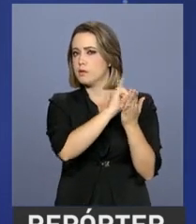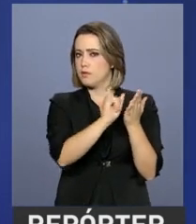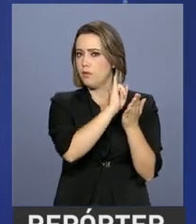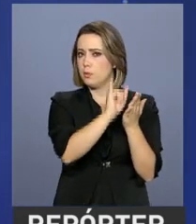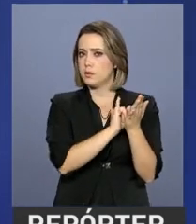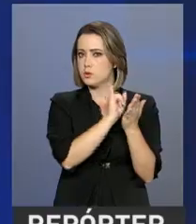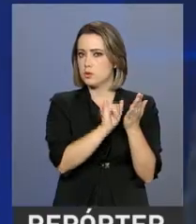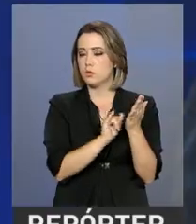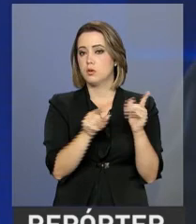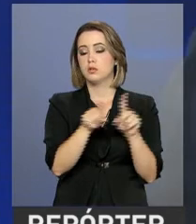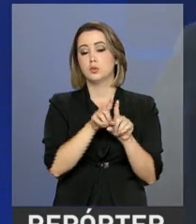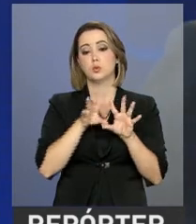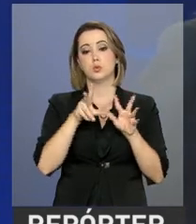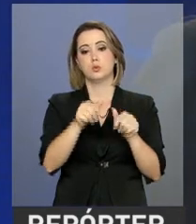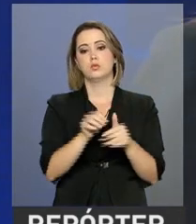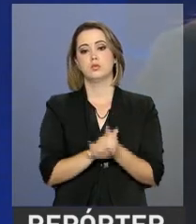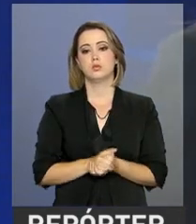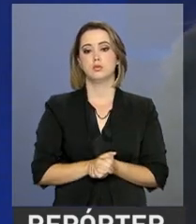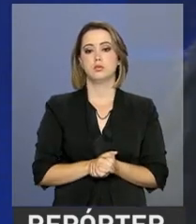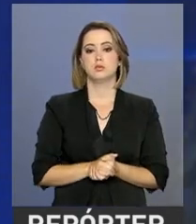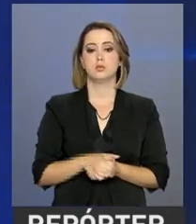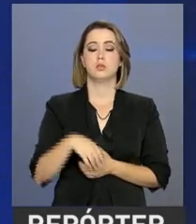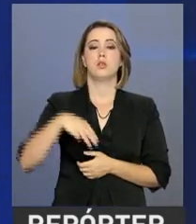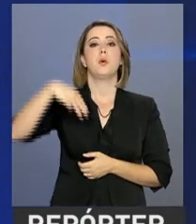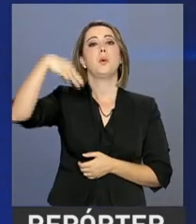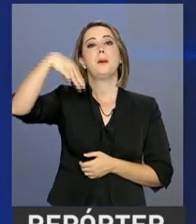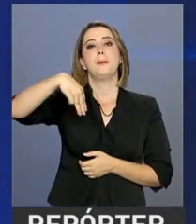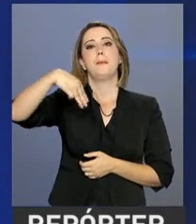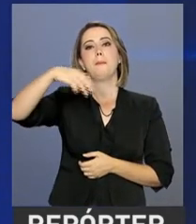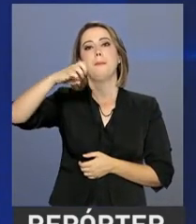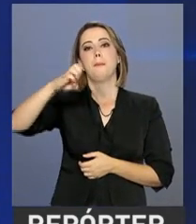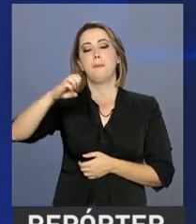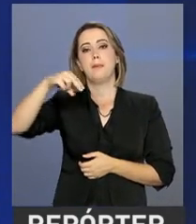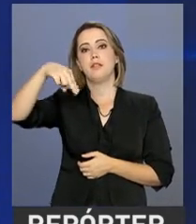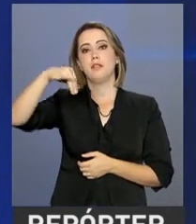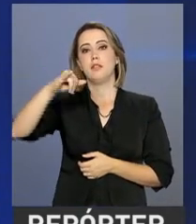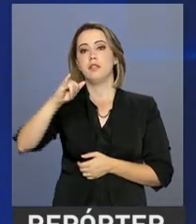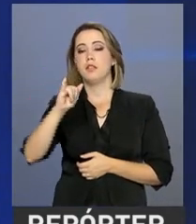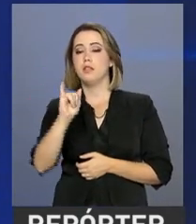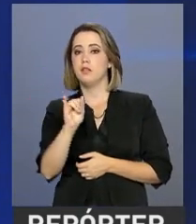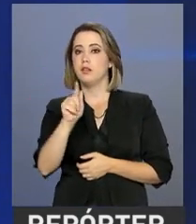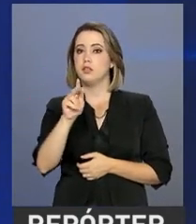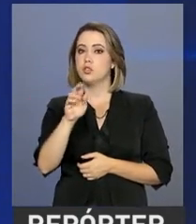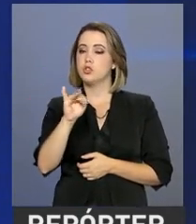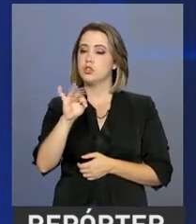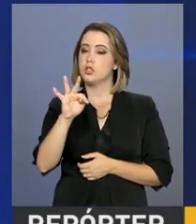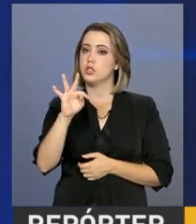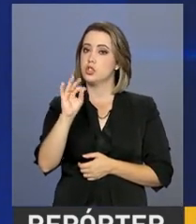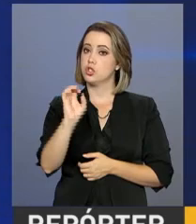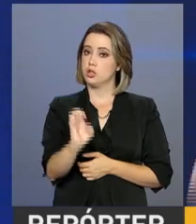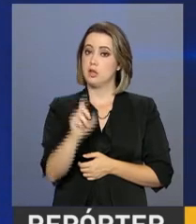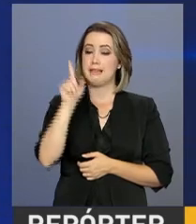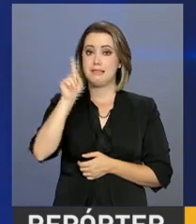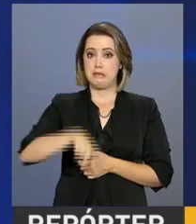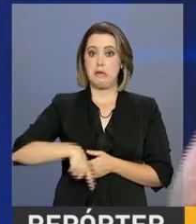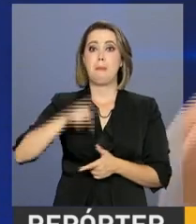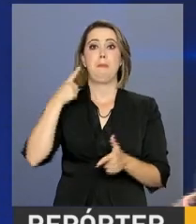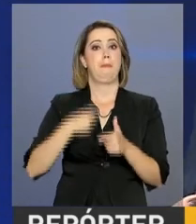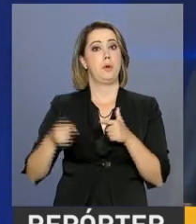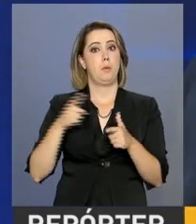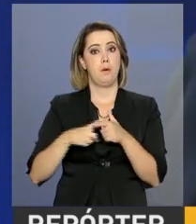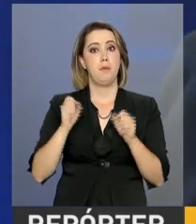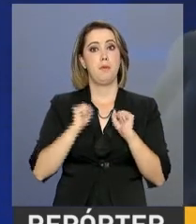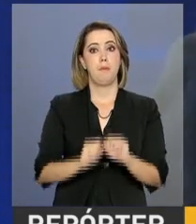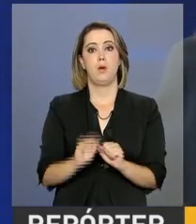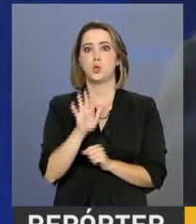a meningite C. A meningite é uma doença muito estigmatizante, é uma doença que quando se tem, ela é grave, ela pode